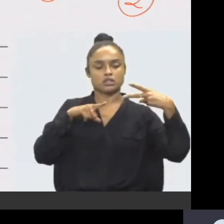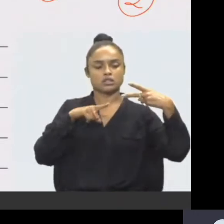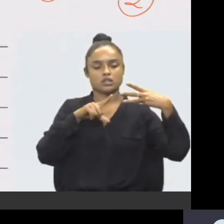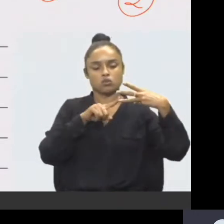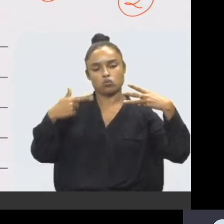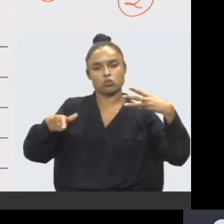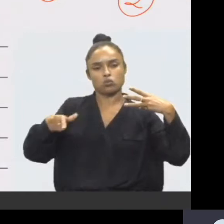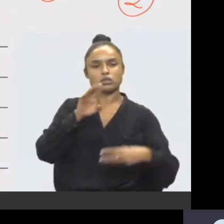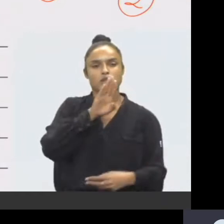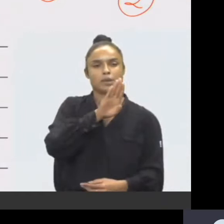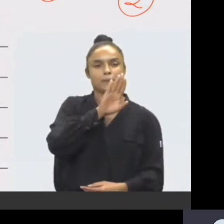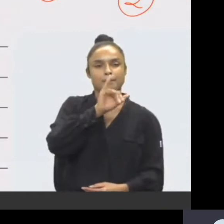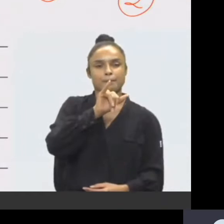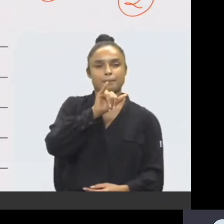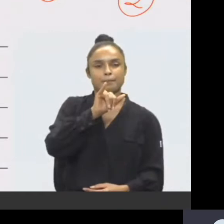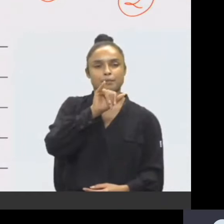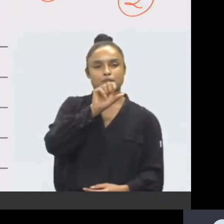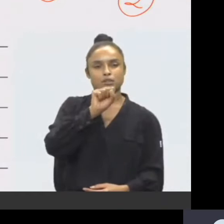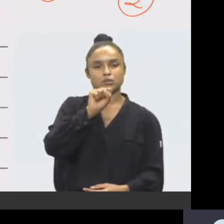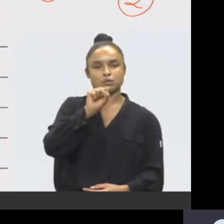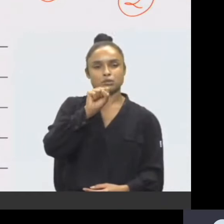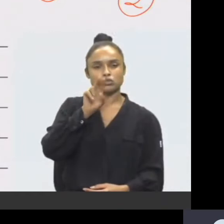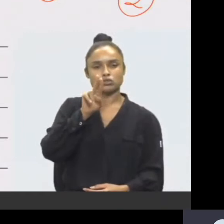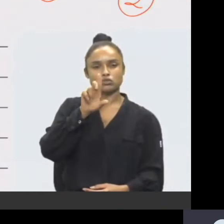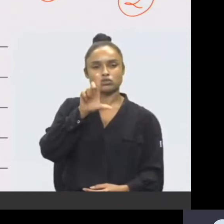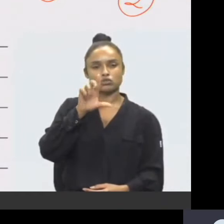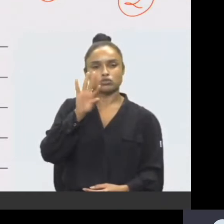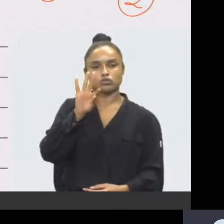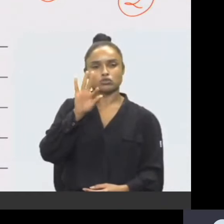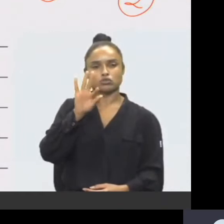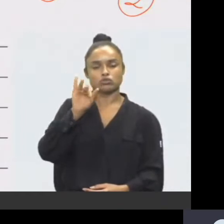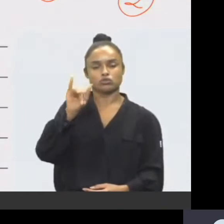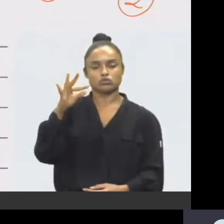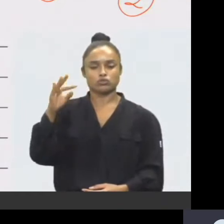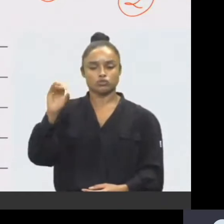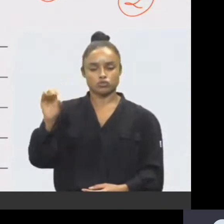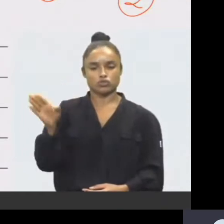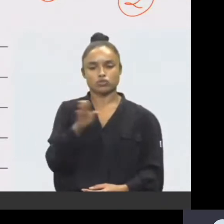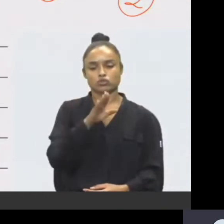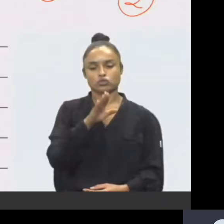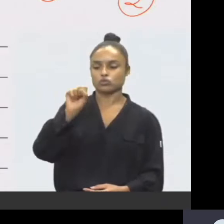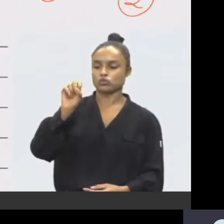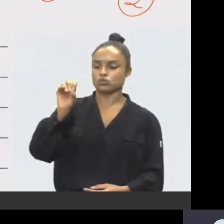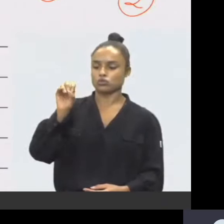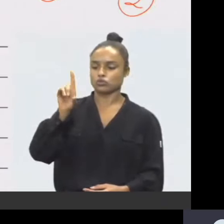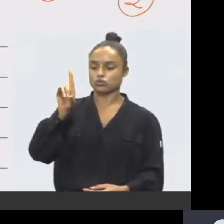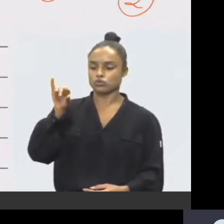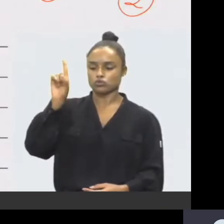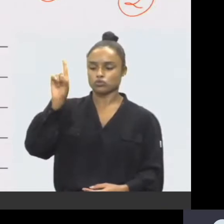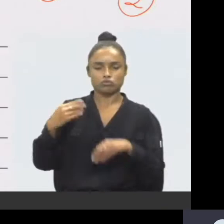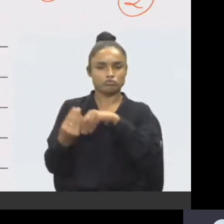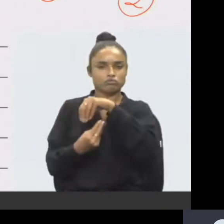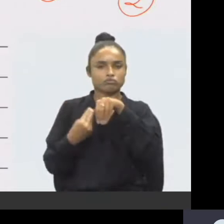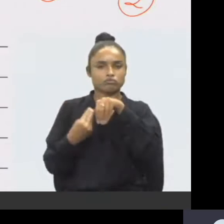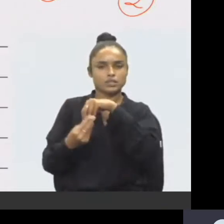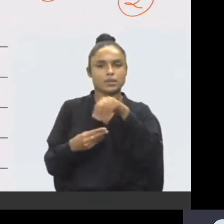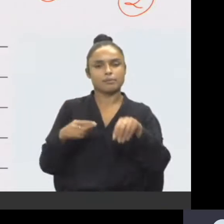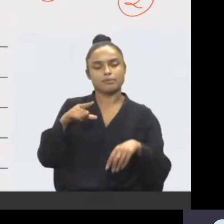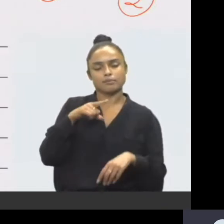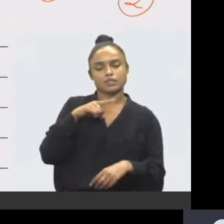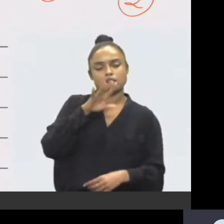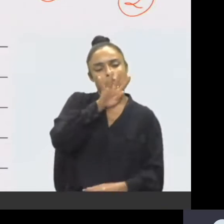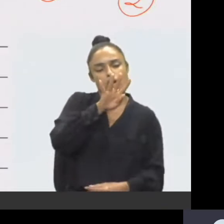bisulfito de sódio. Então nós vamos precisar do sal de bisulfito de sódio, aproximadamente 4 a 5 gramas por